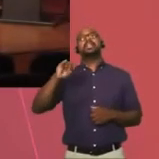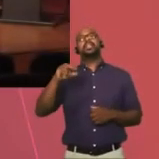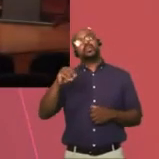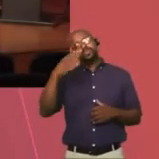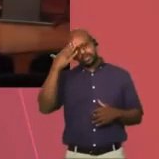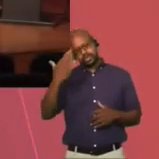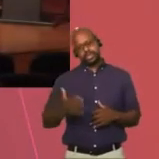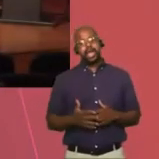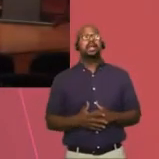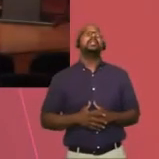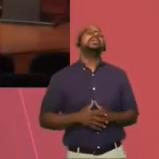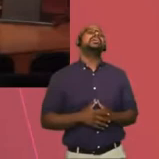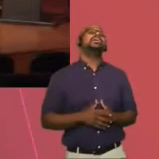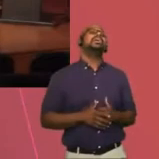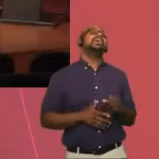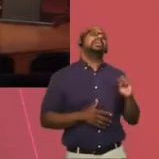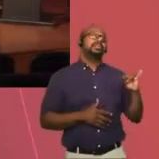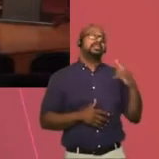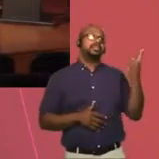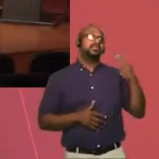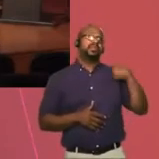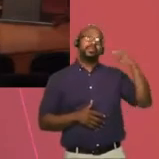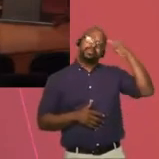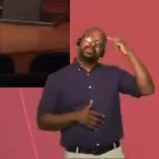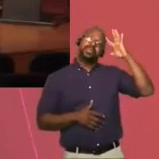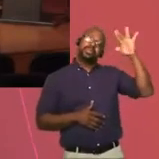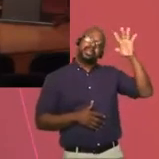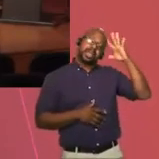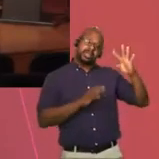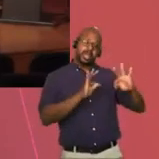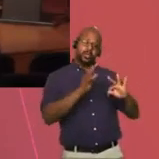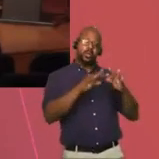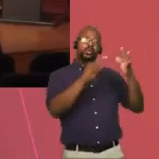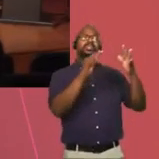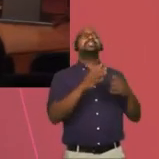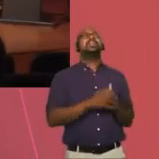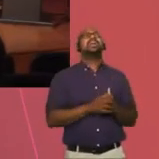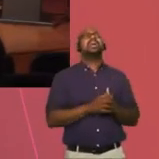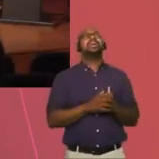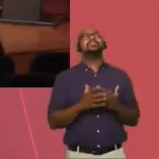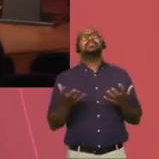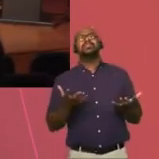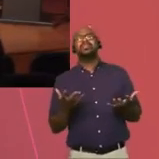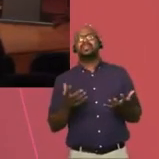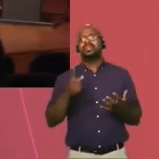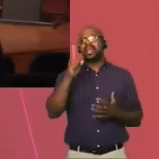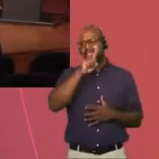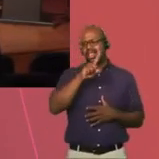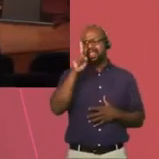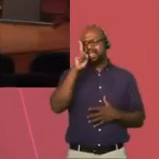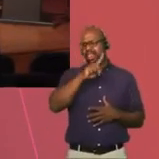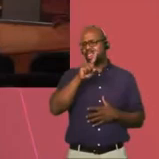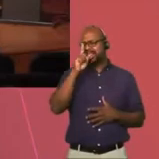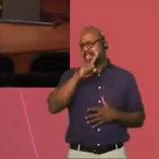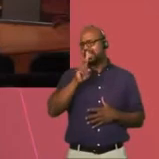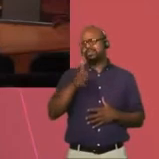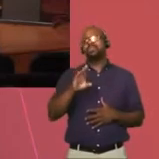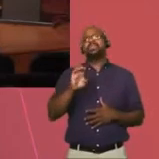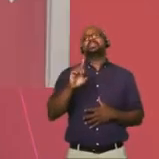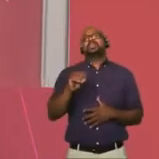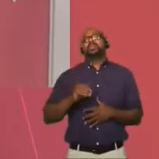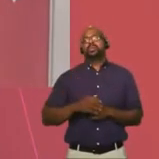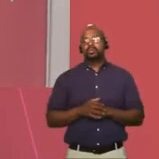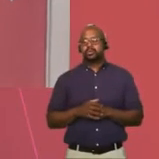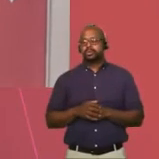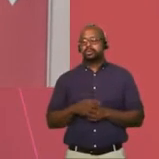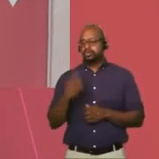Vanessa Se nós formos pensar na tecnologia vão ser ficar expansão de obsolecência obsolecência muito cedo